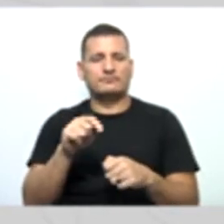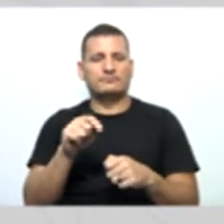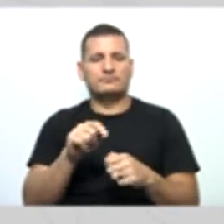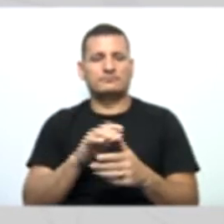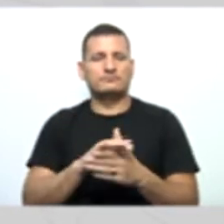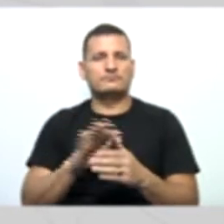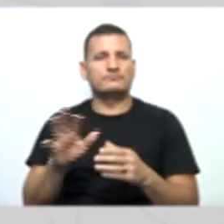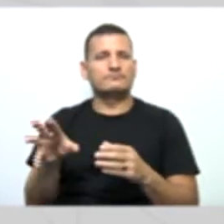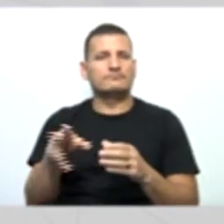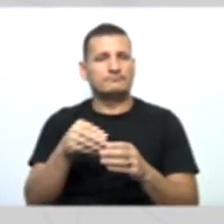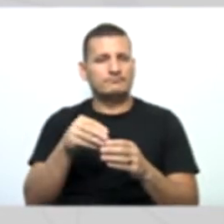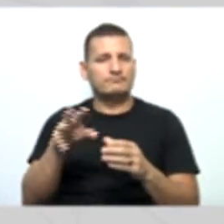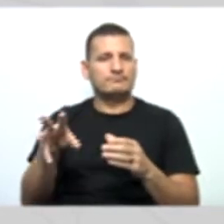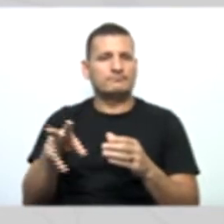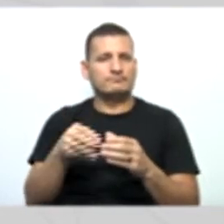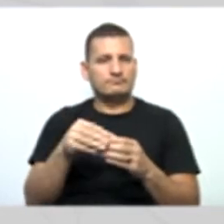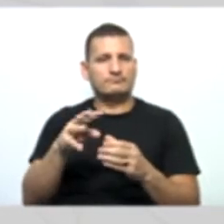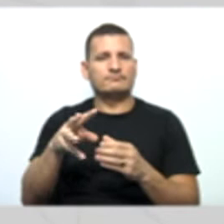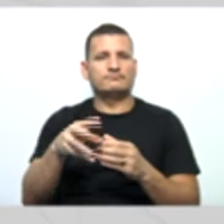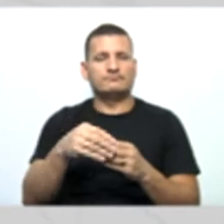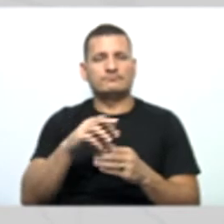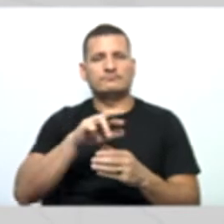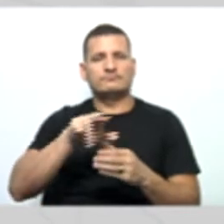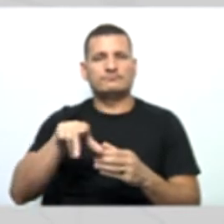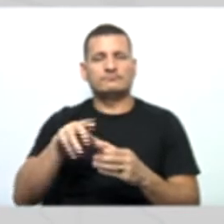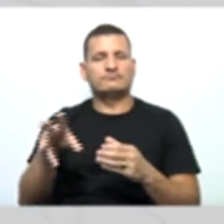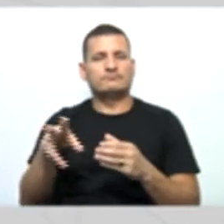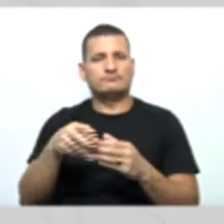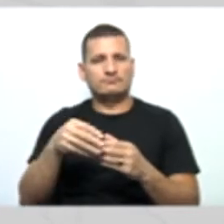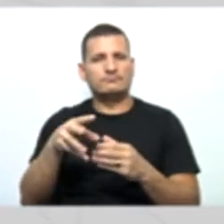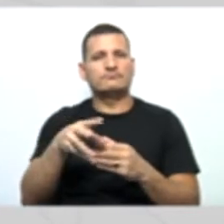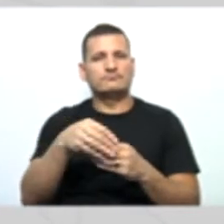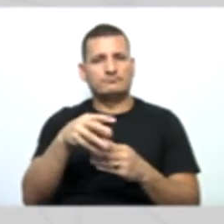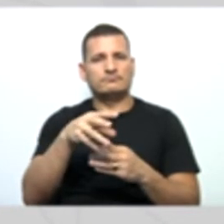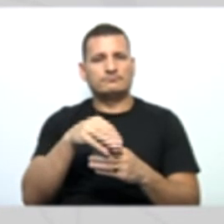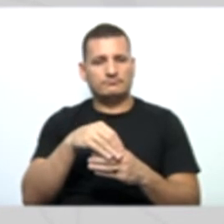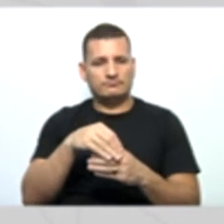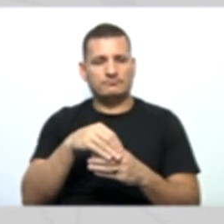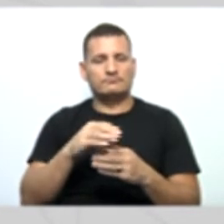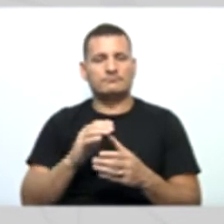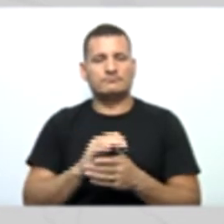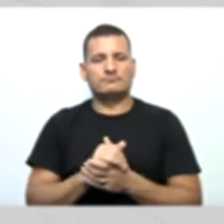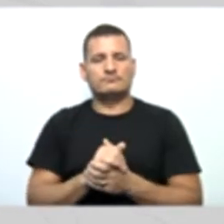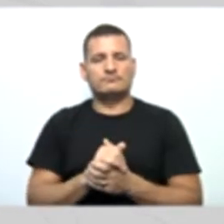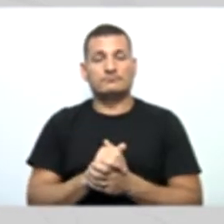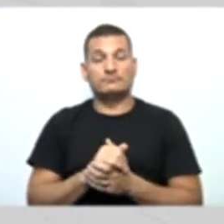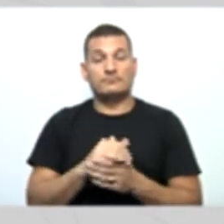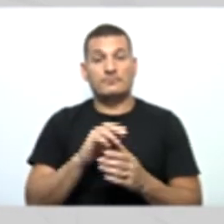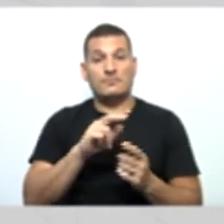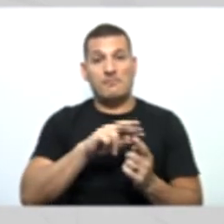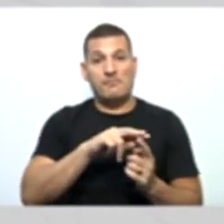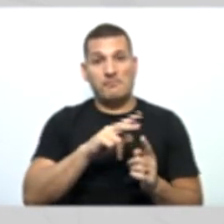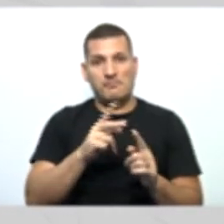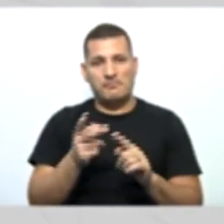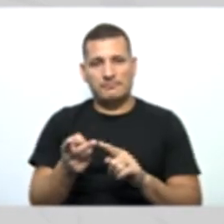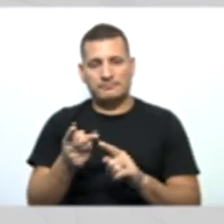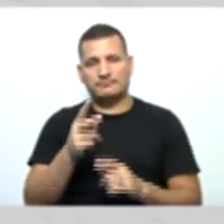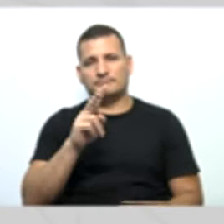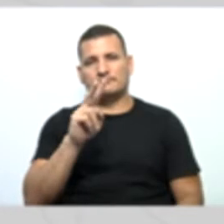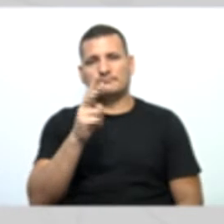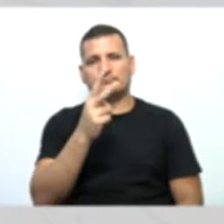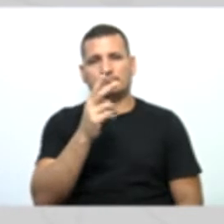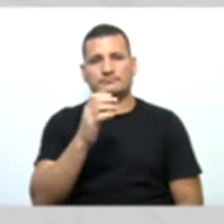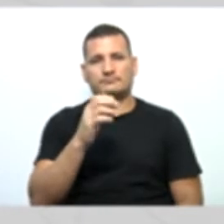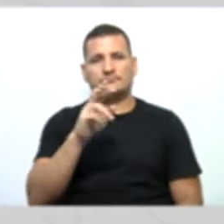abstrair várias implementações diferentes em uma única interface. Já a herança é